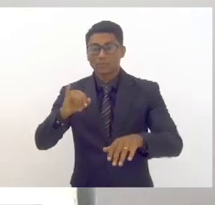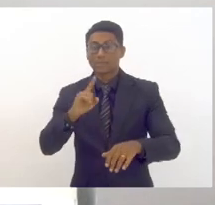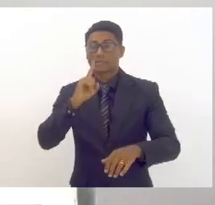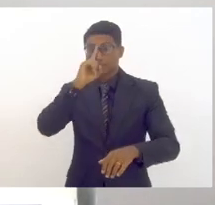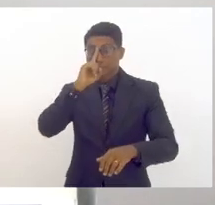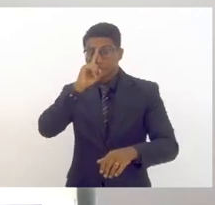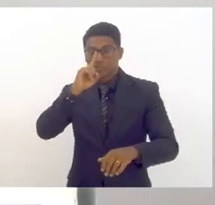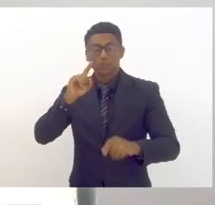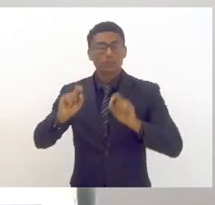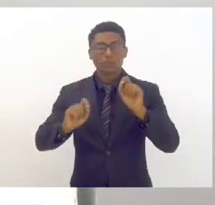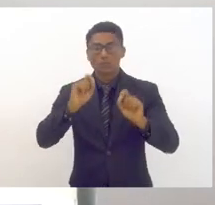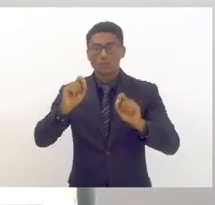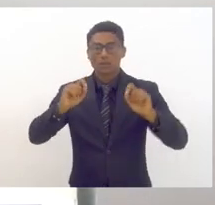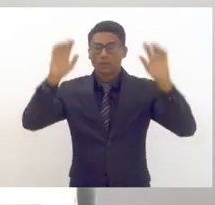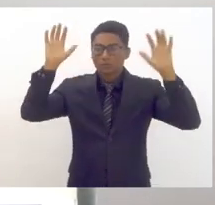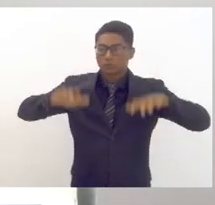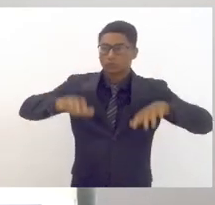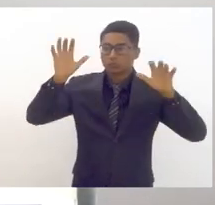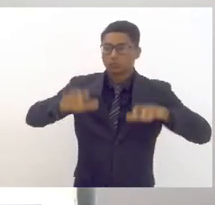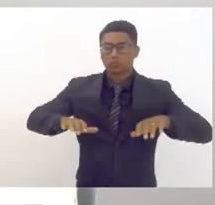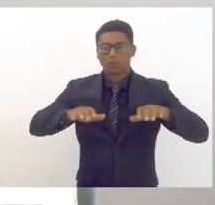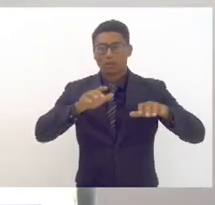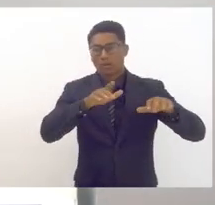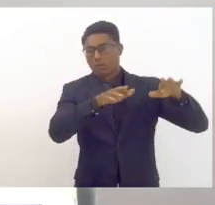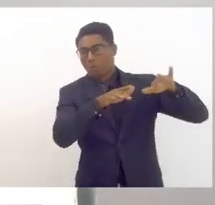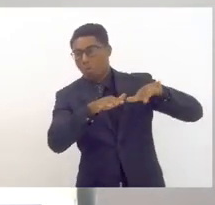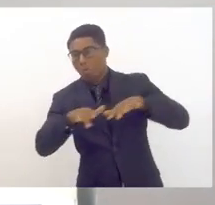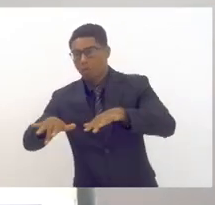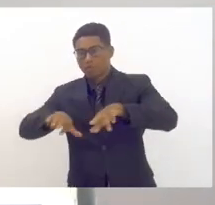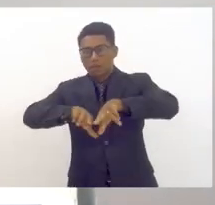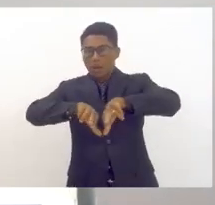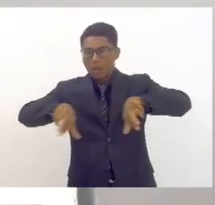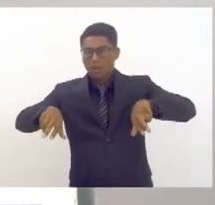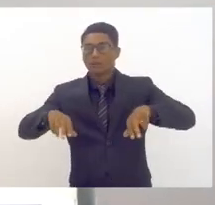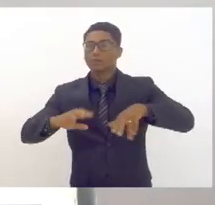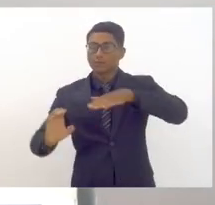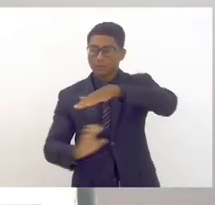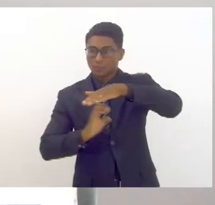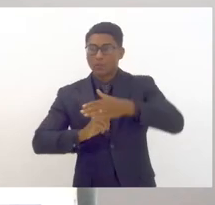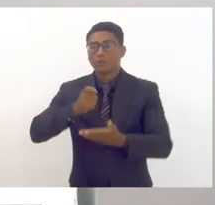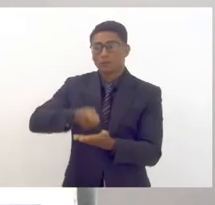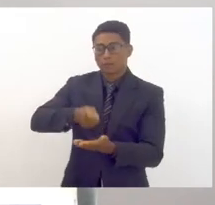Rio de Janeiro e da outras providências.